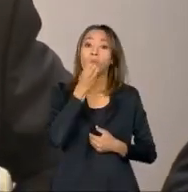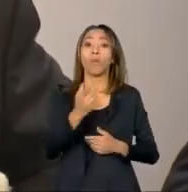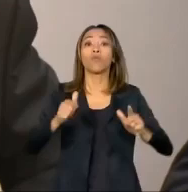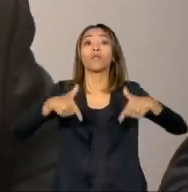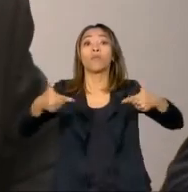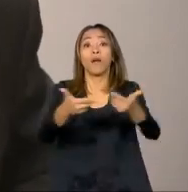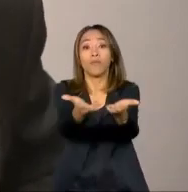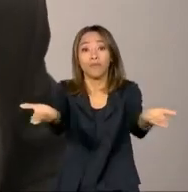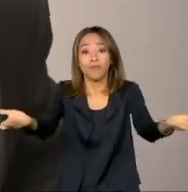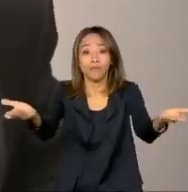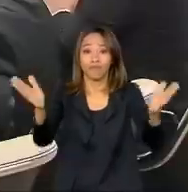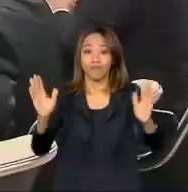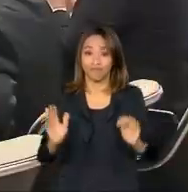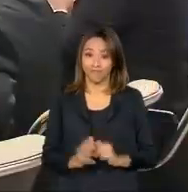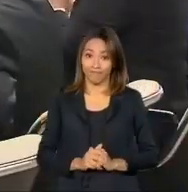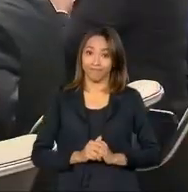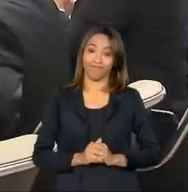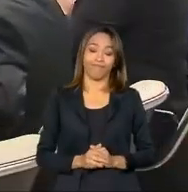a todos.